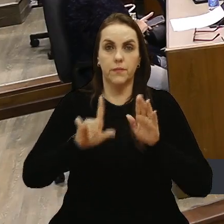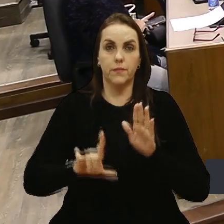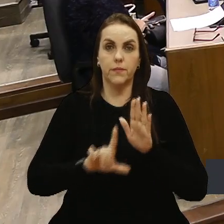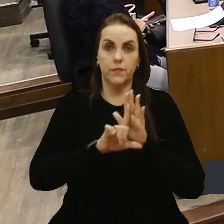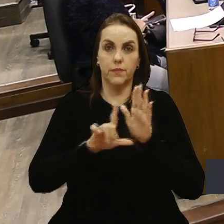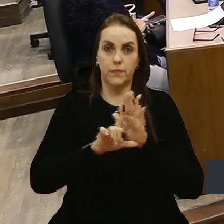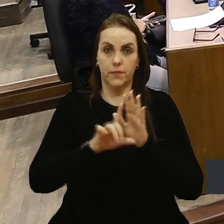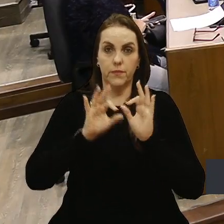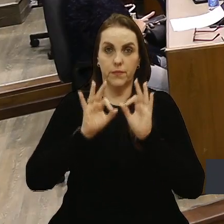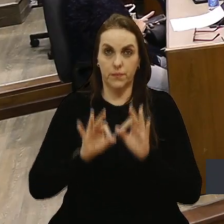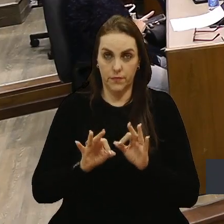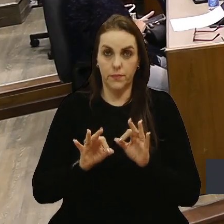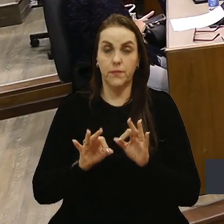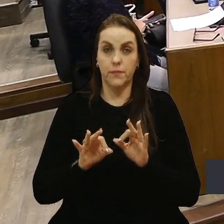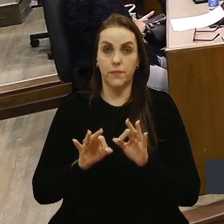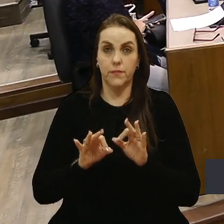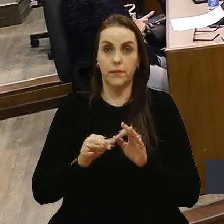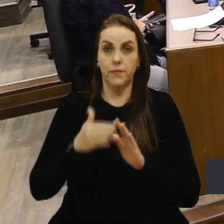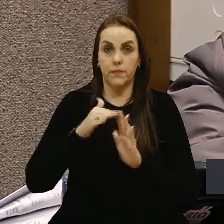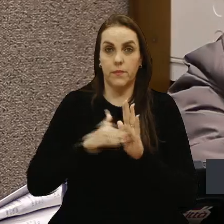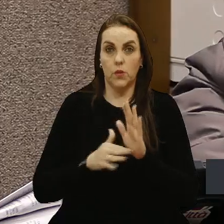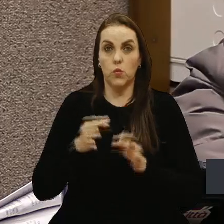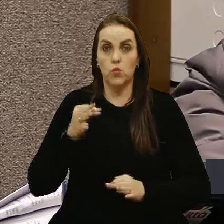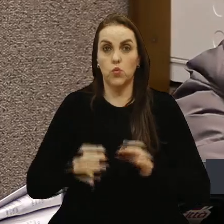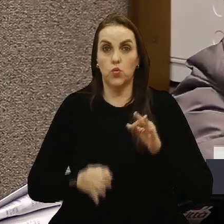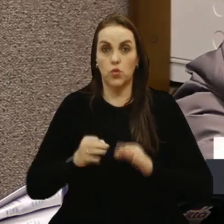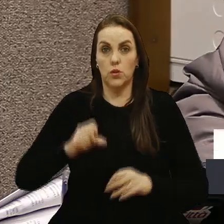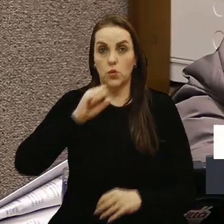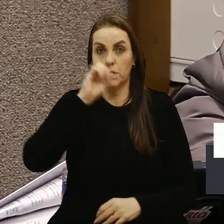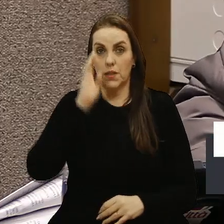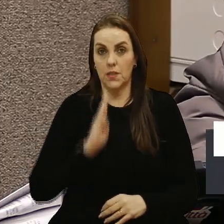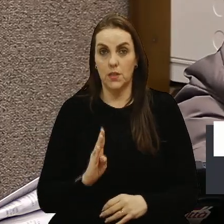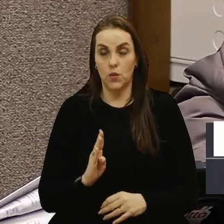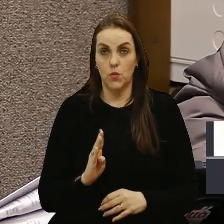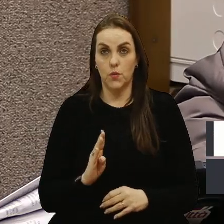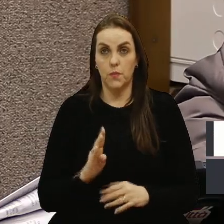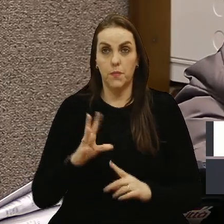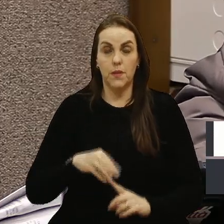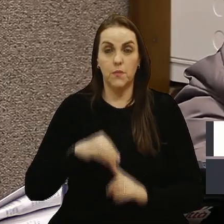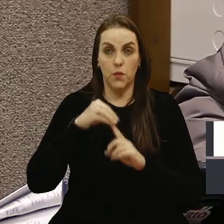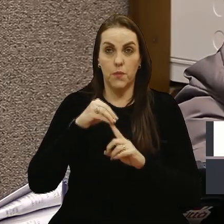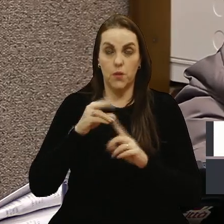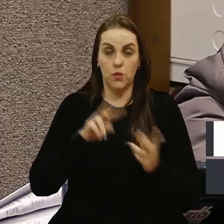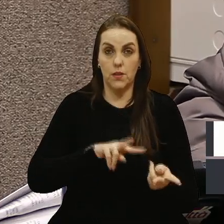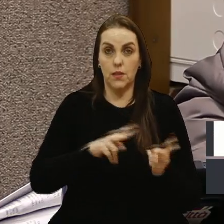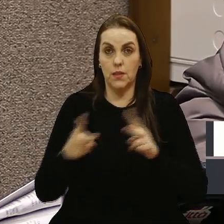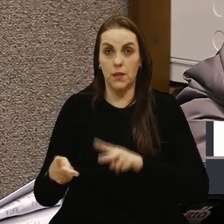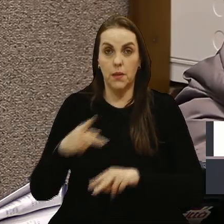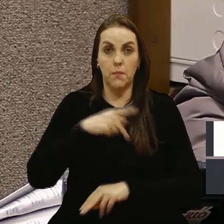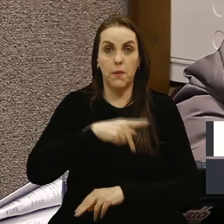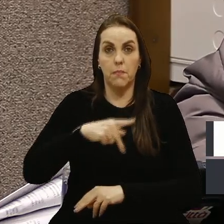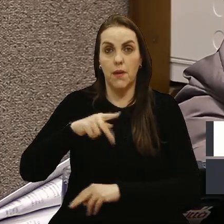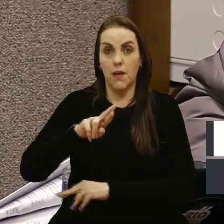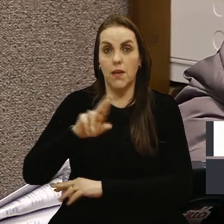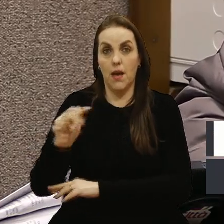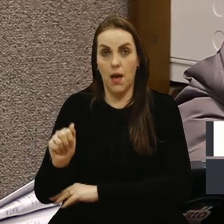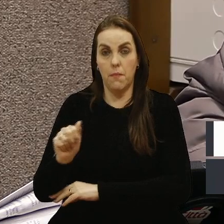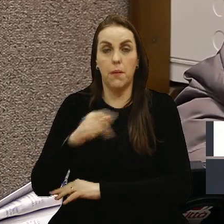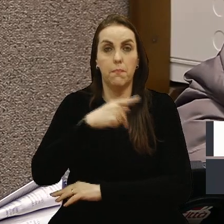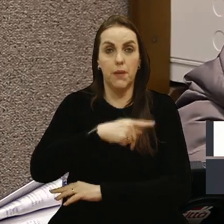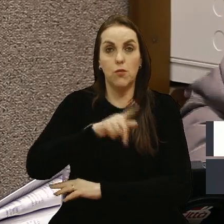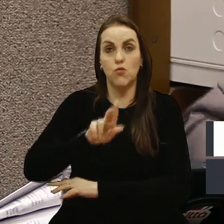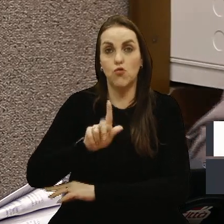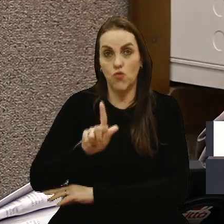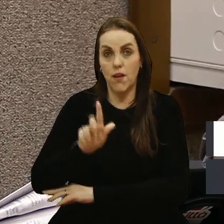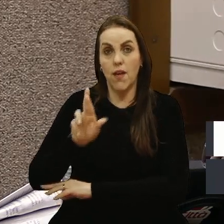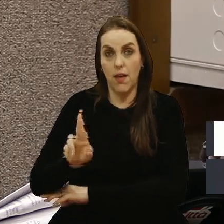positivado no ordenamento jurídico brasileiro, em especial com a transição do PPRA para o PGR, que tem como